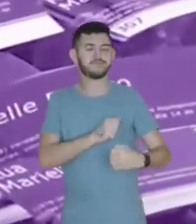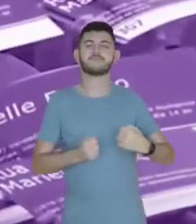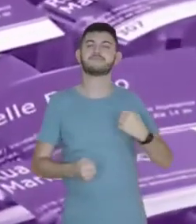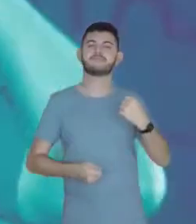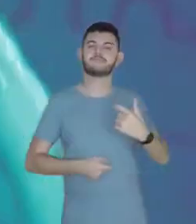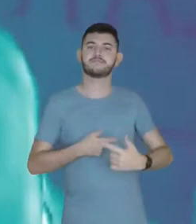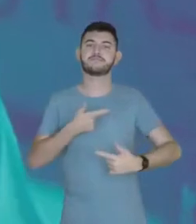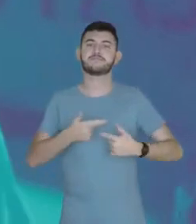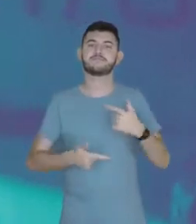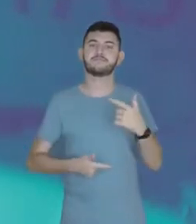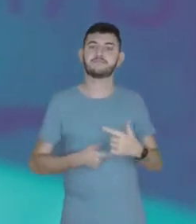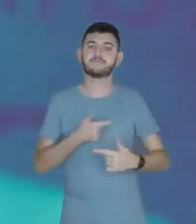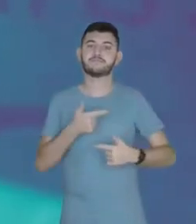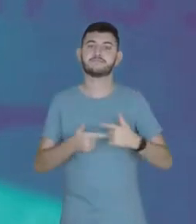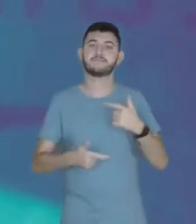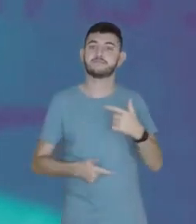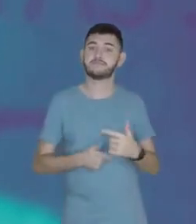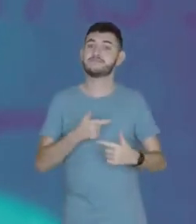acontecer.